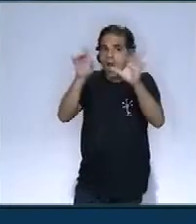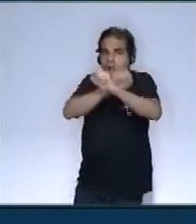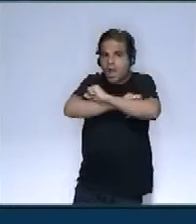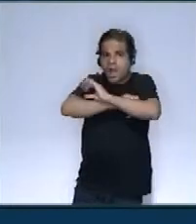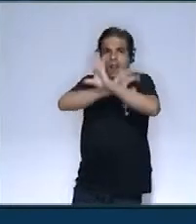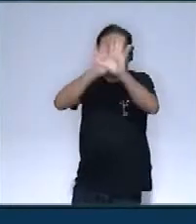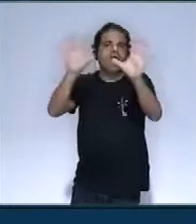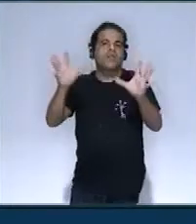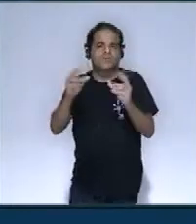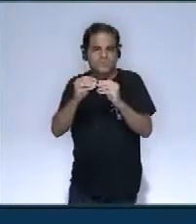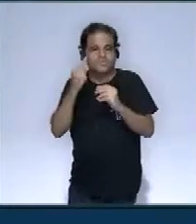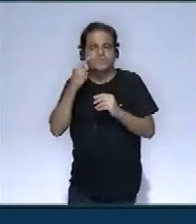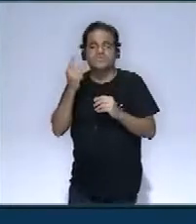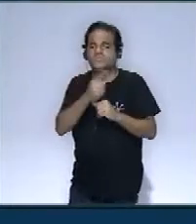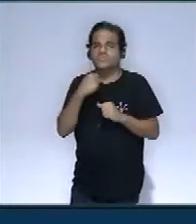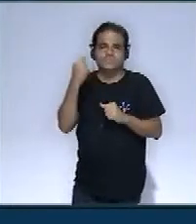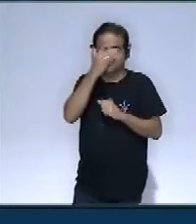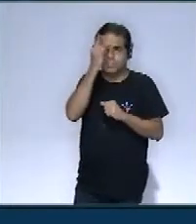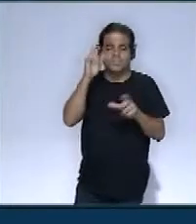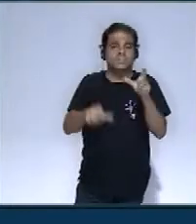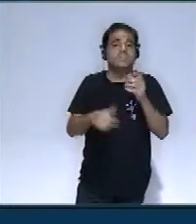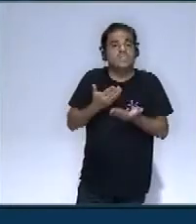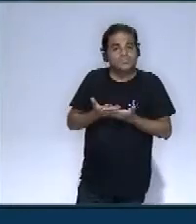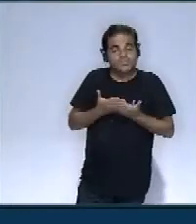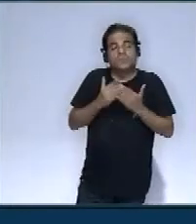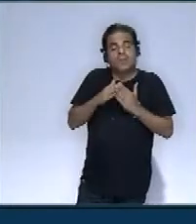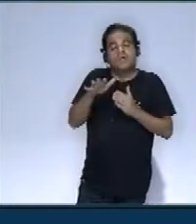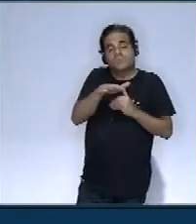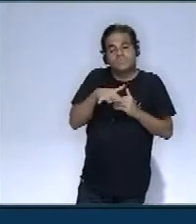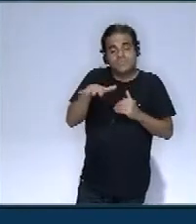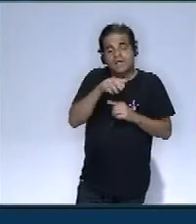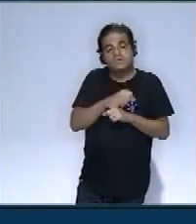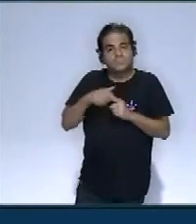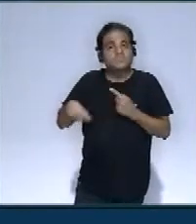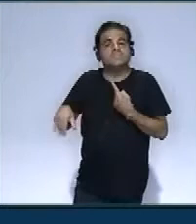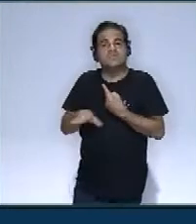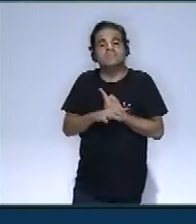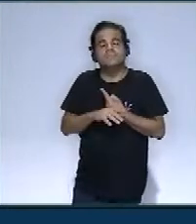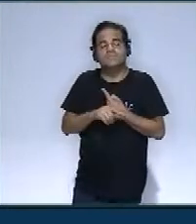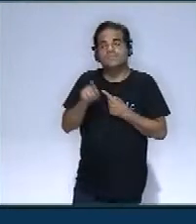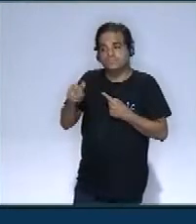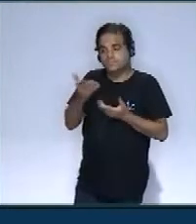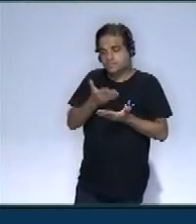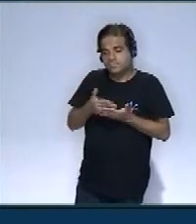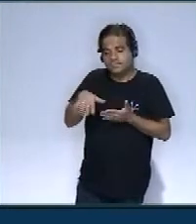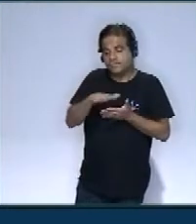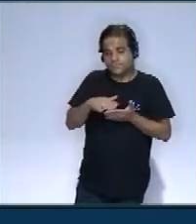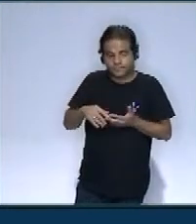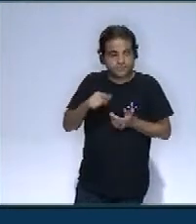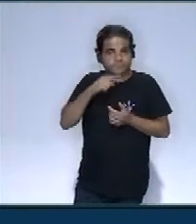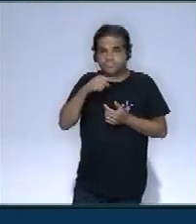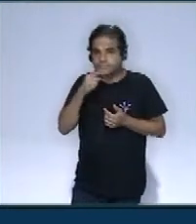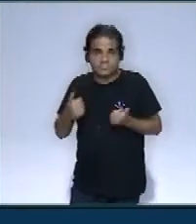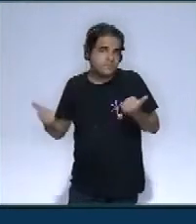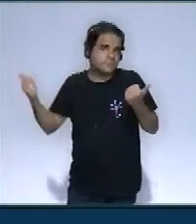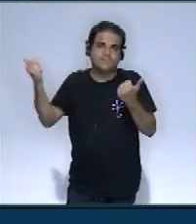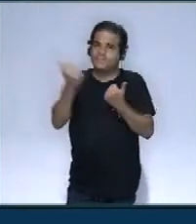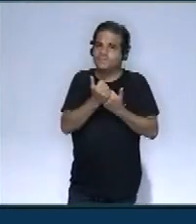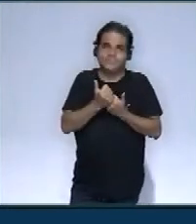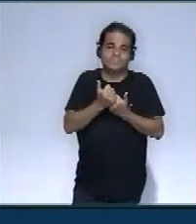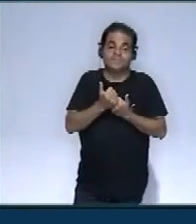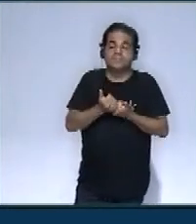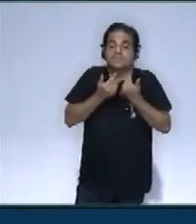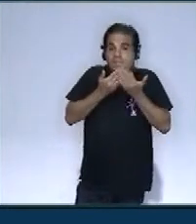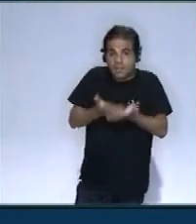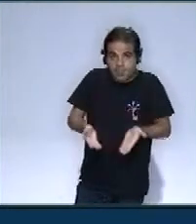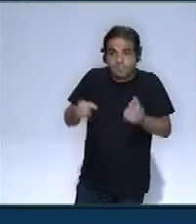space in every, is an irreplaceable institution of society, and schools and the public school system in particular is the main mechanism that